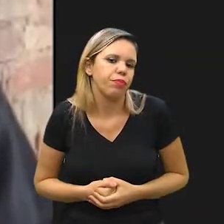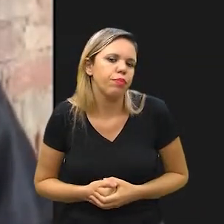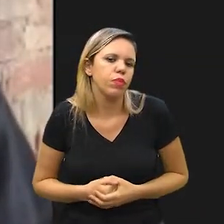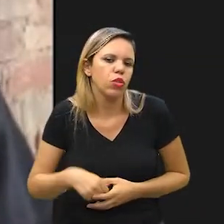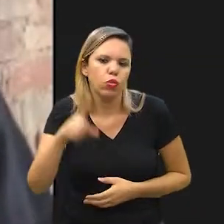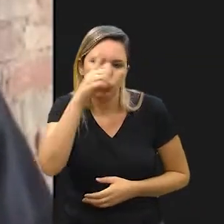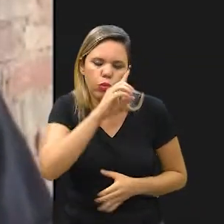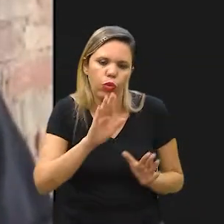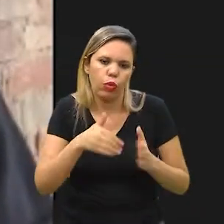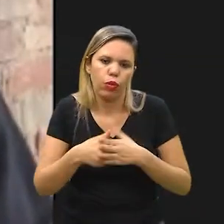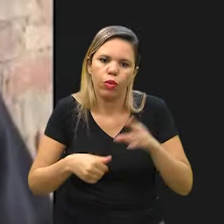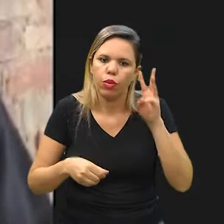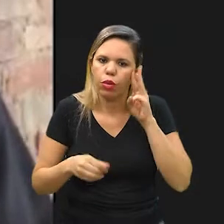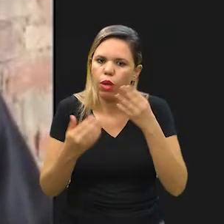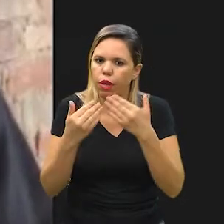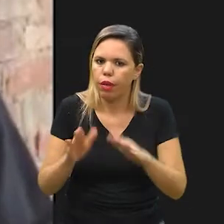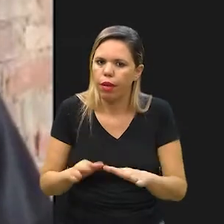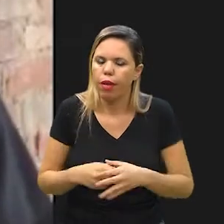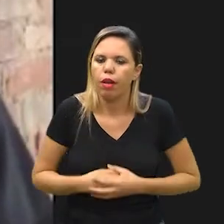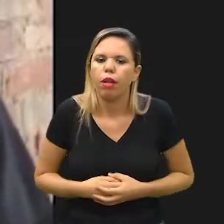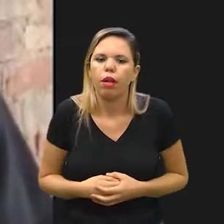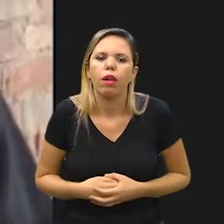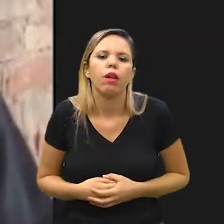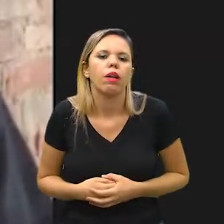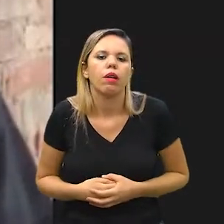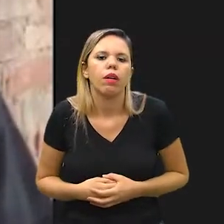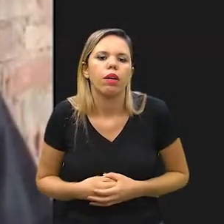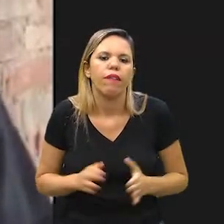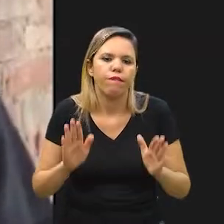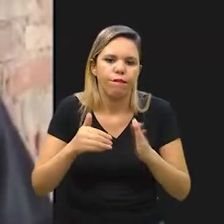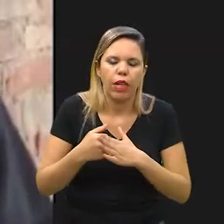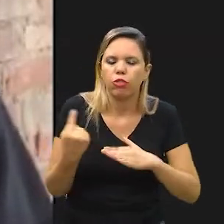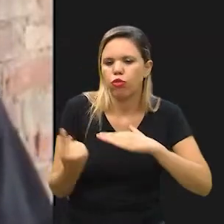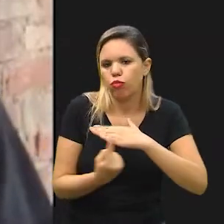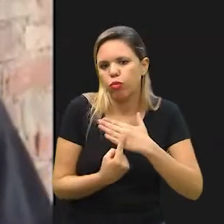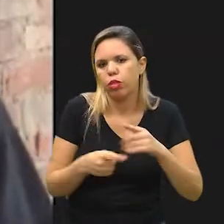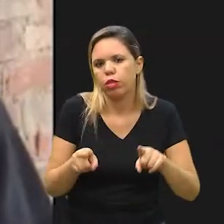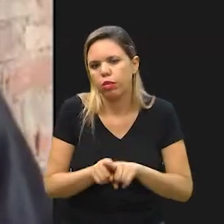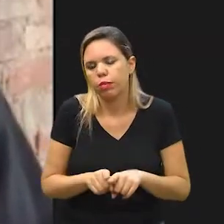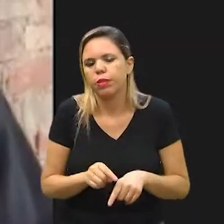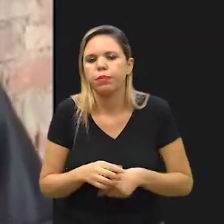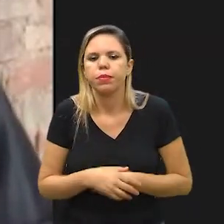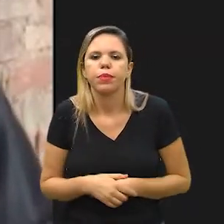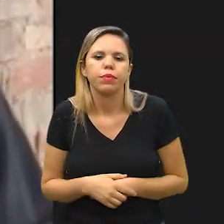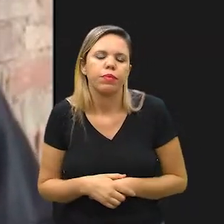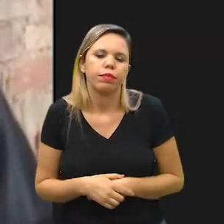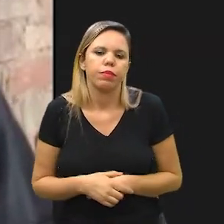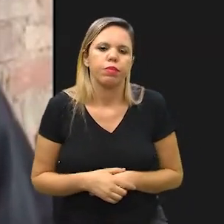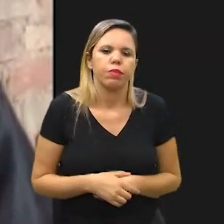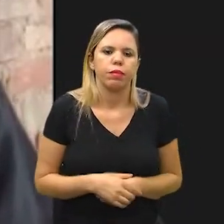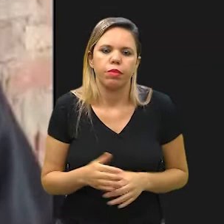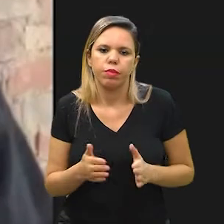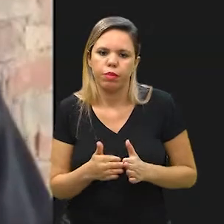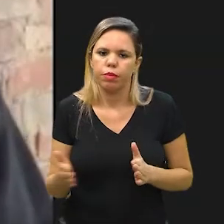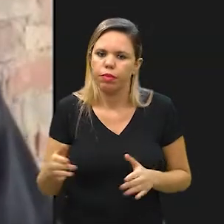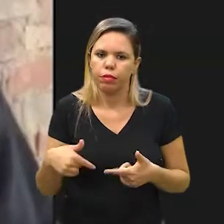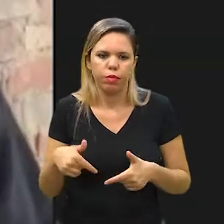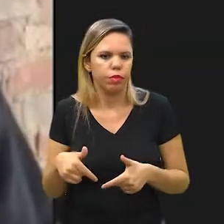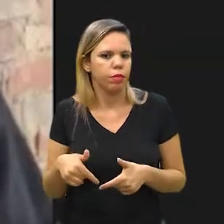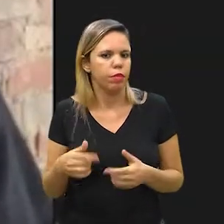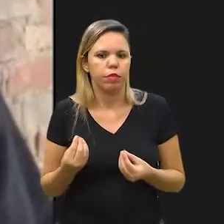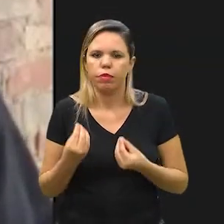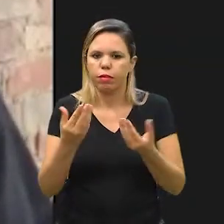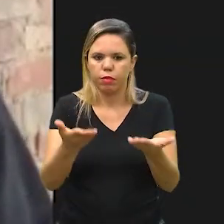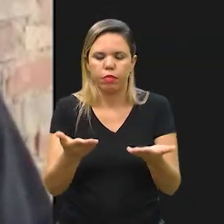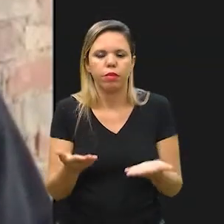gente fechou, terça a gente já fechou para cliente, né? E aí eu não trabalhava com